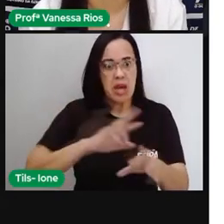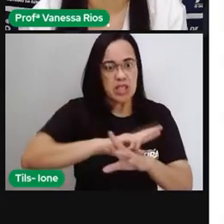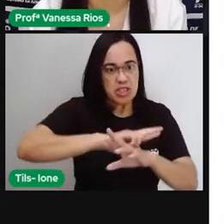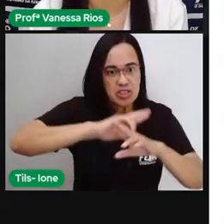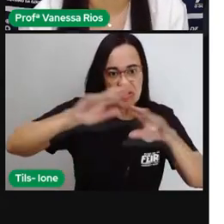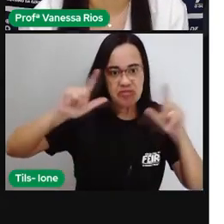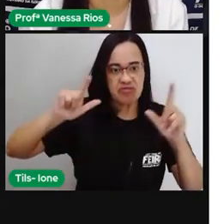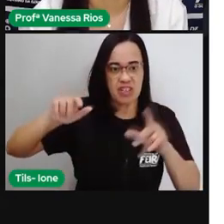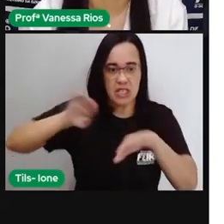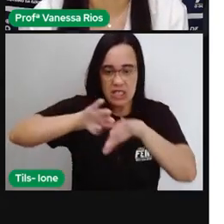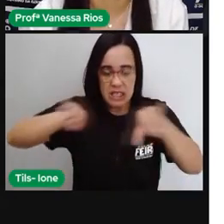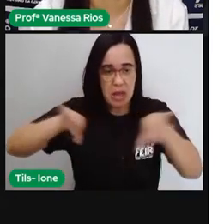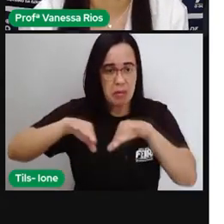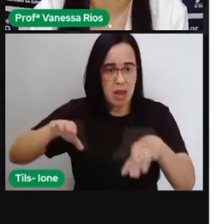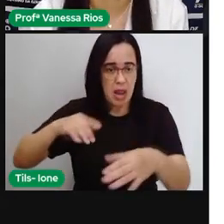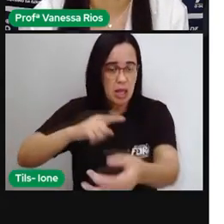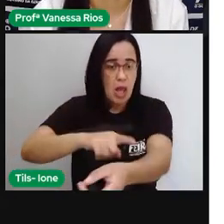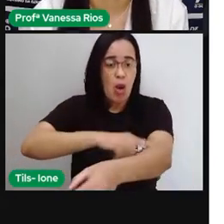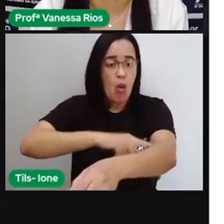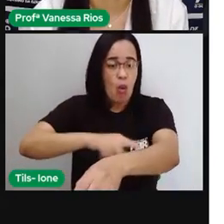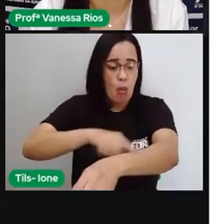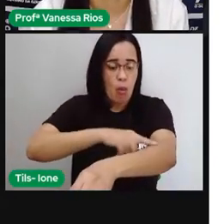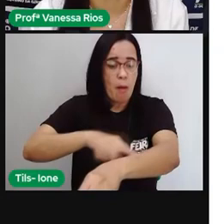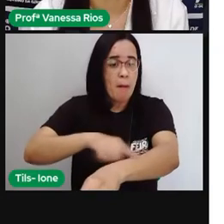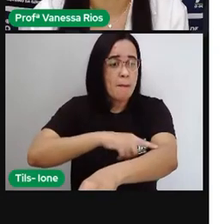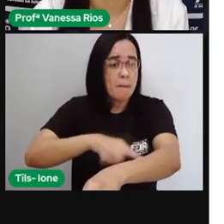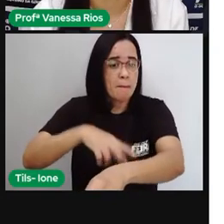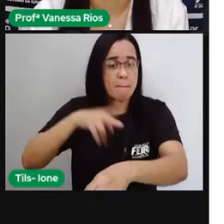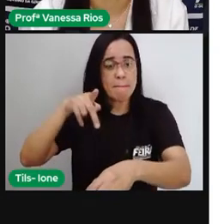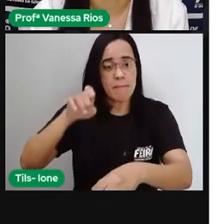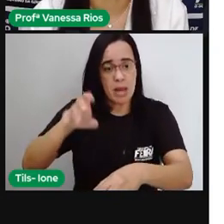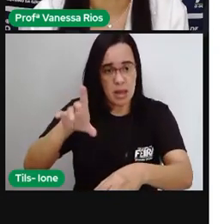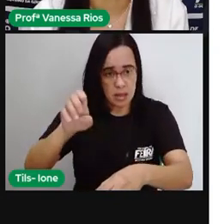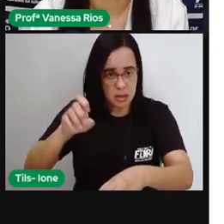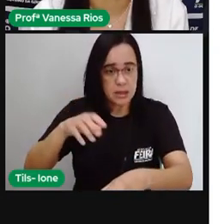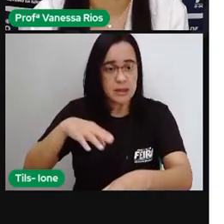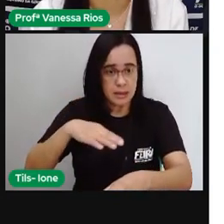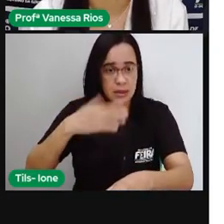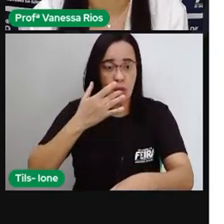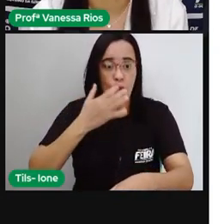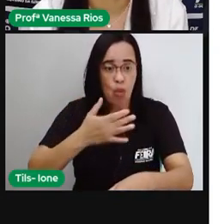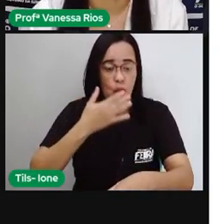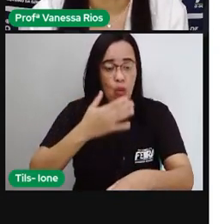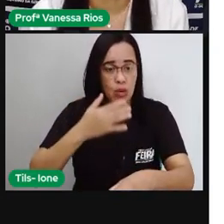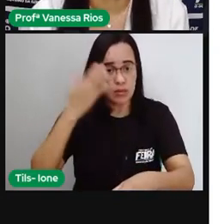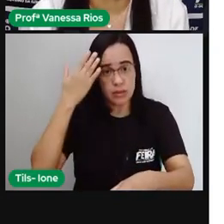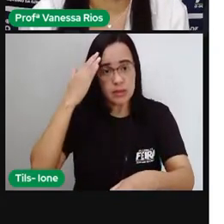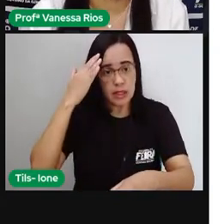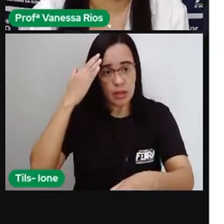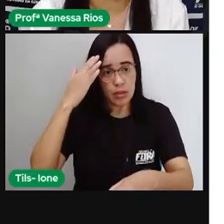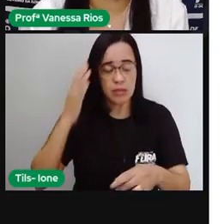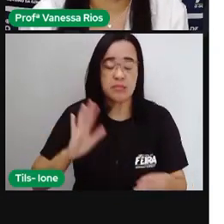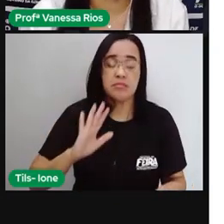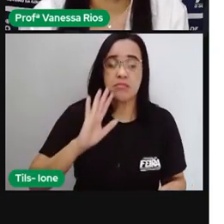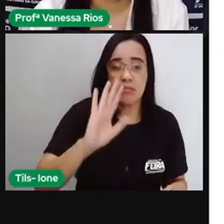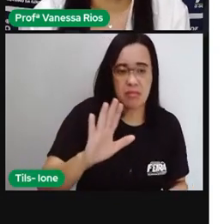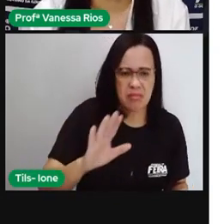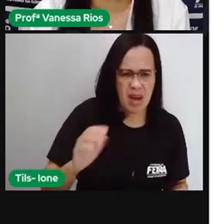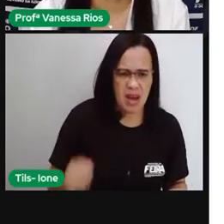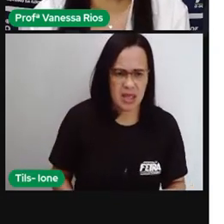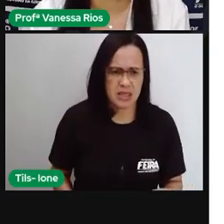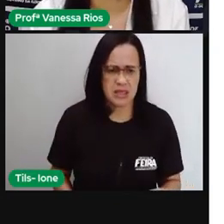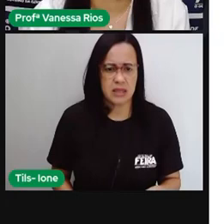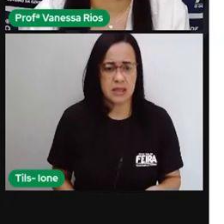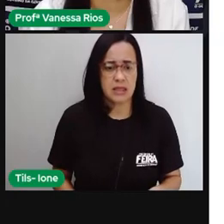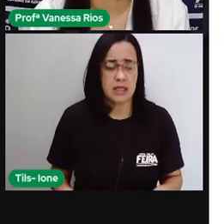diferenças físicas e genéticas que os seres humanos apresentam não são suficientes para caracterizar uma raça.